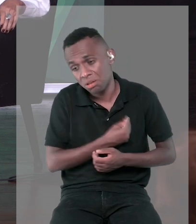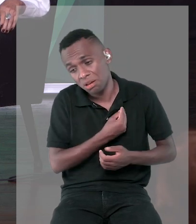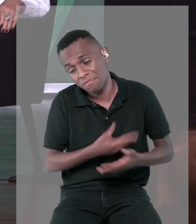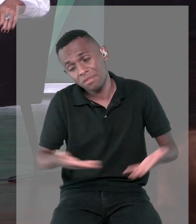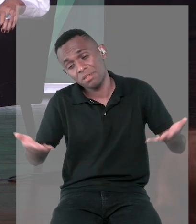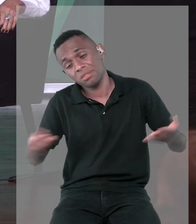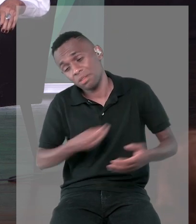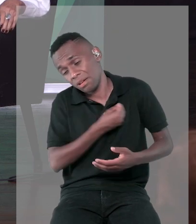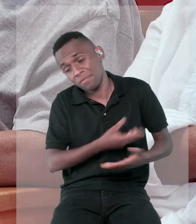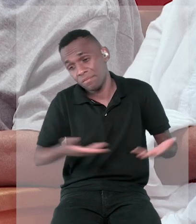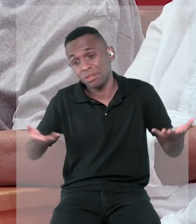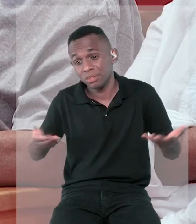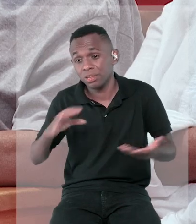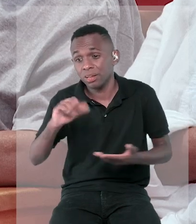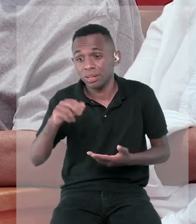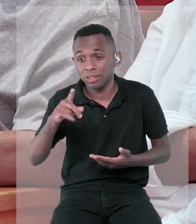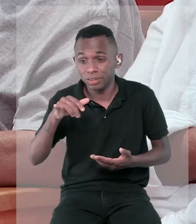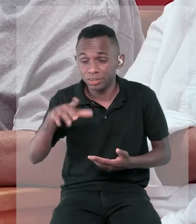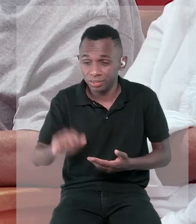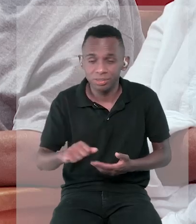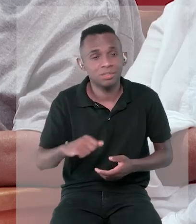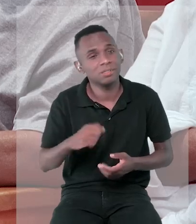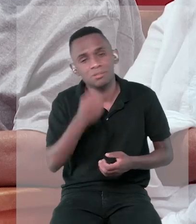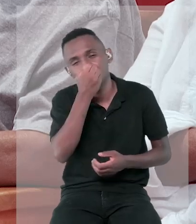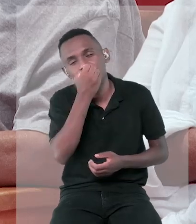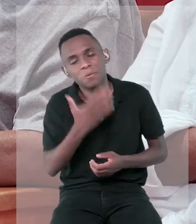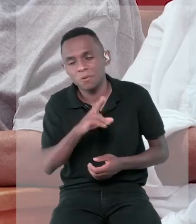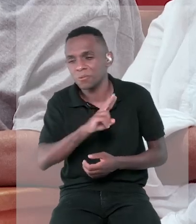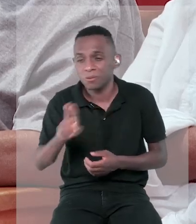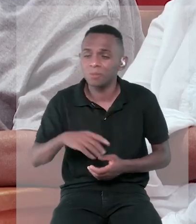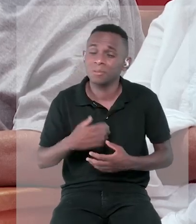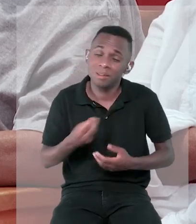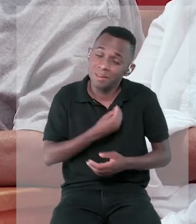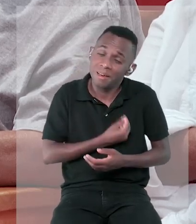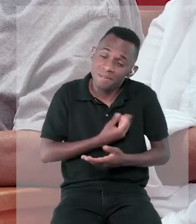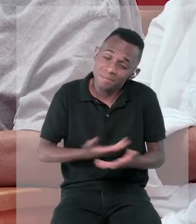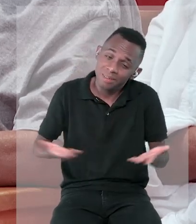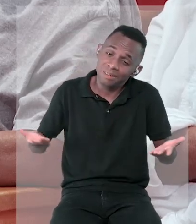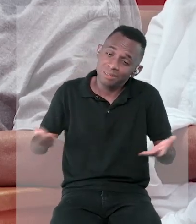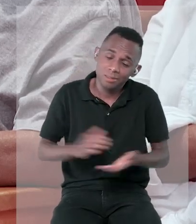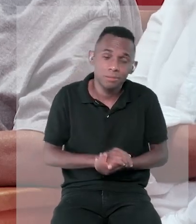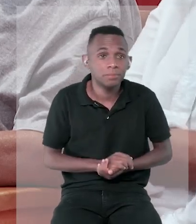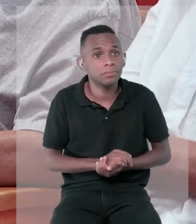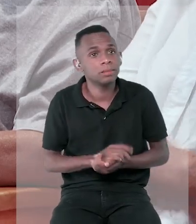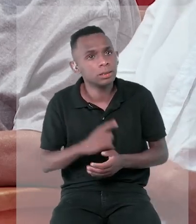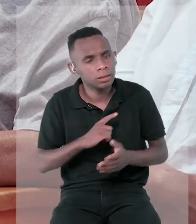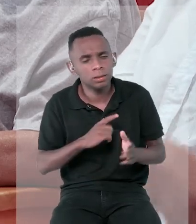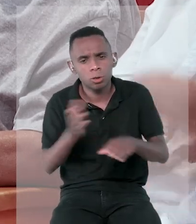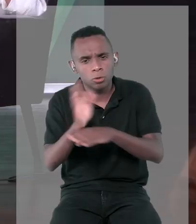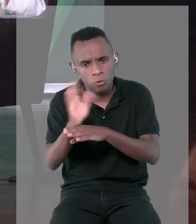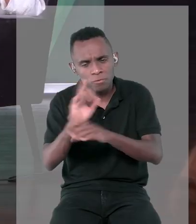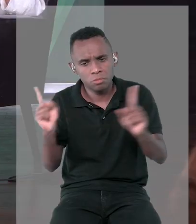a vida, Dona Cândida. E chama Na plateia, espectadores acompanham a fala de Nádia. E tem um curta